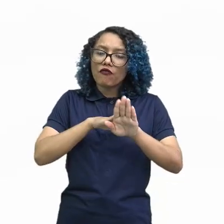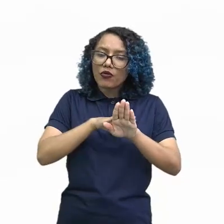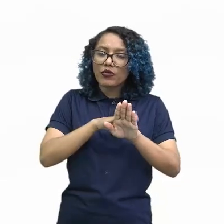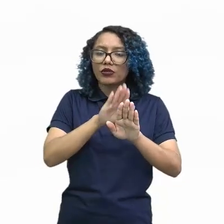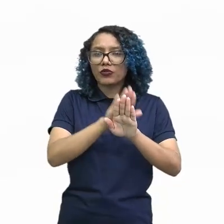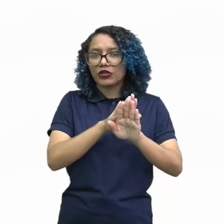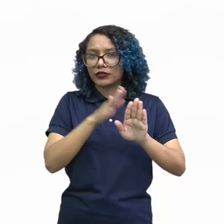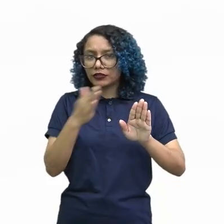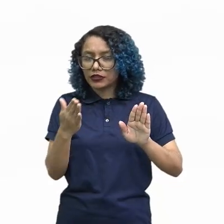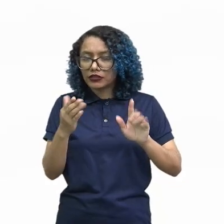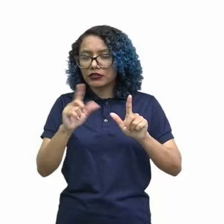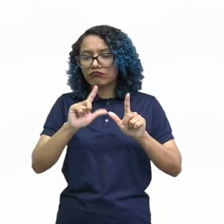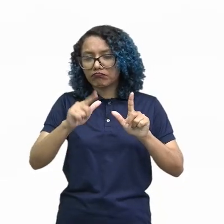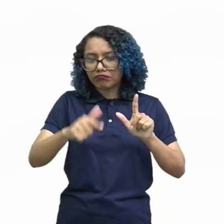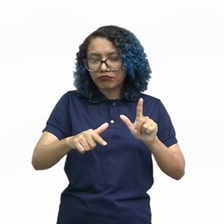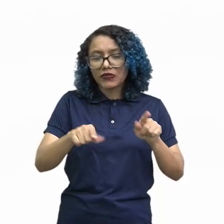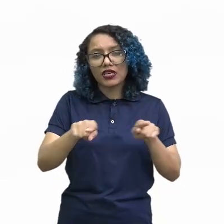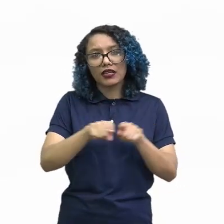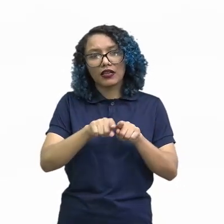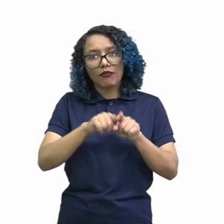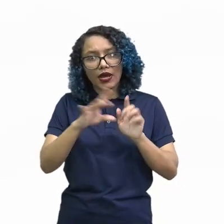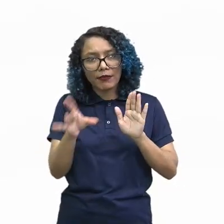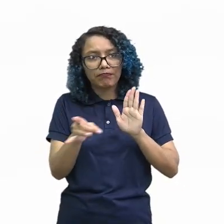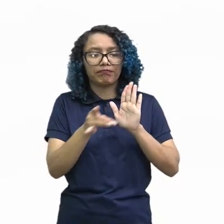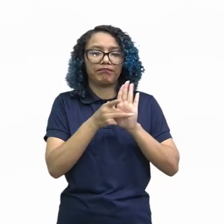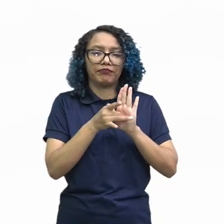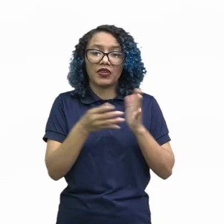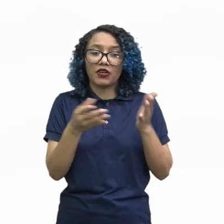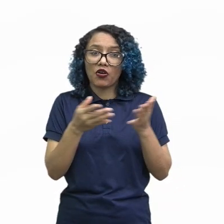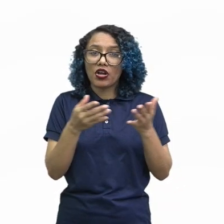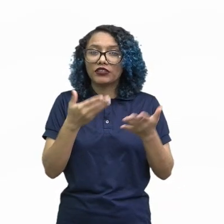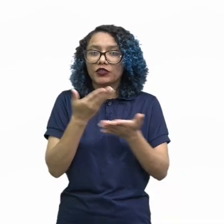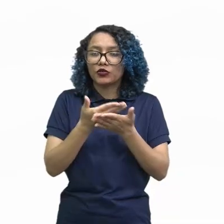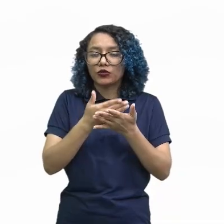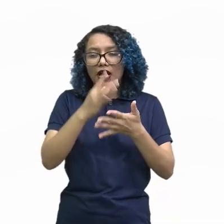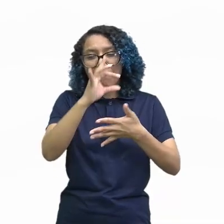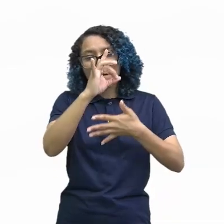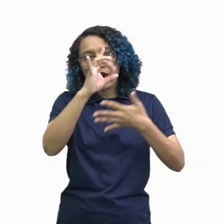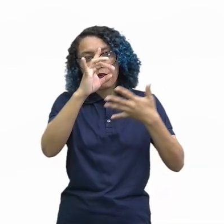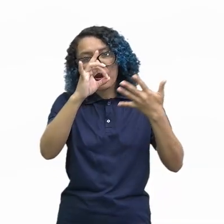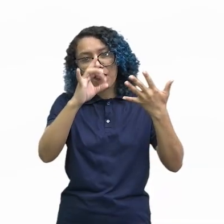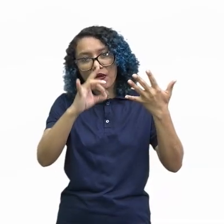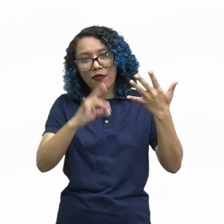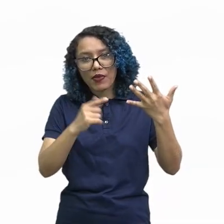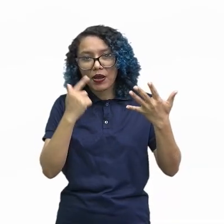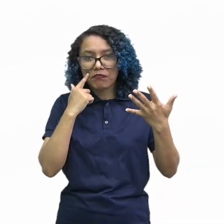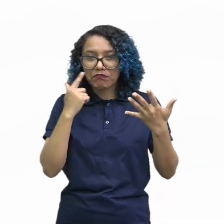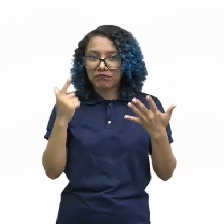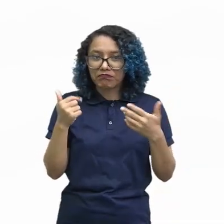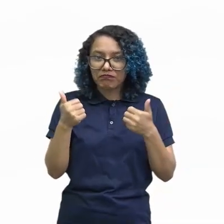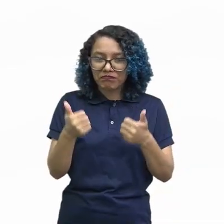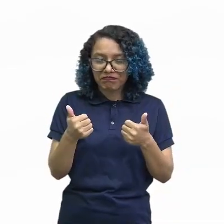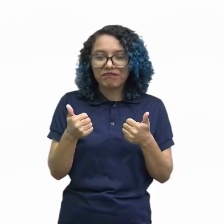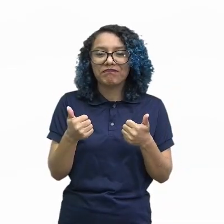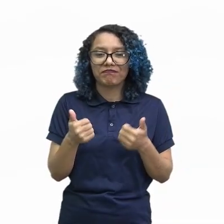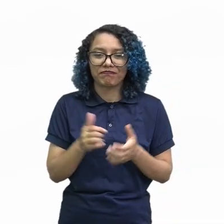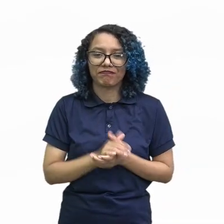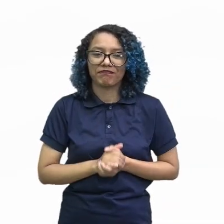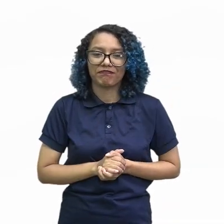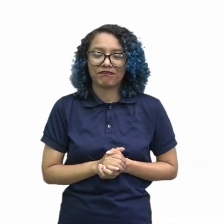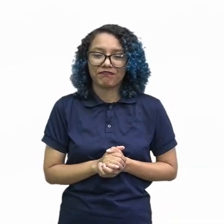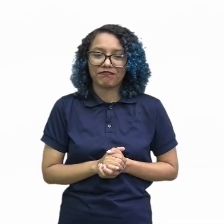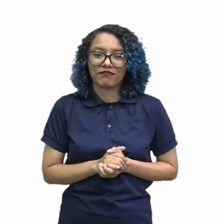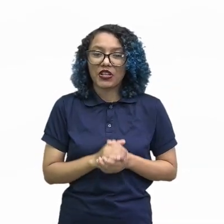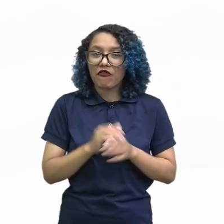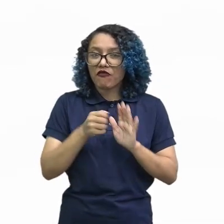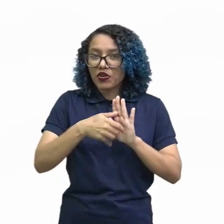o paradoxo e a personificação. Então vamos conhecer cada uma dessas figuras de pensamento, que, como